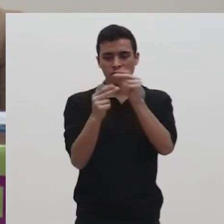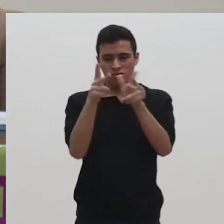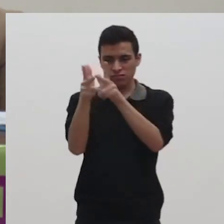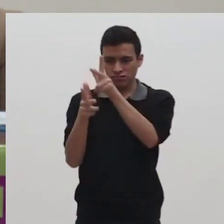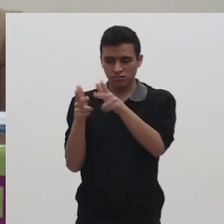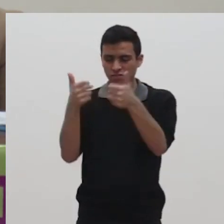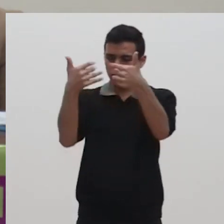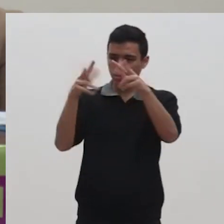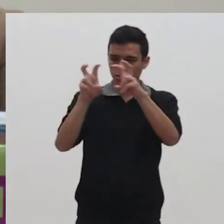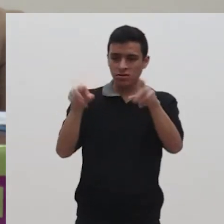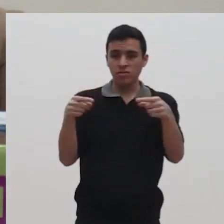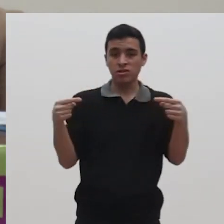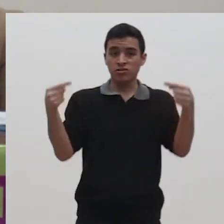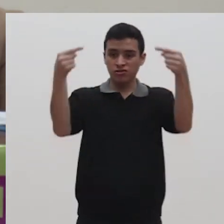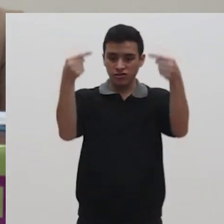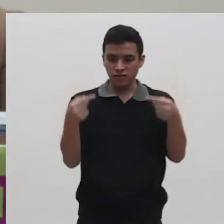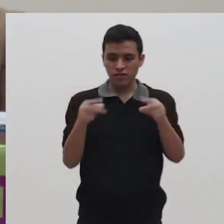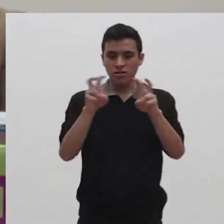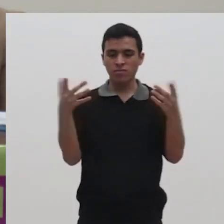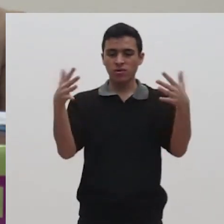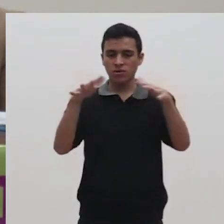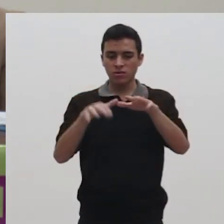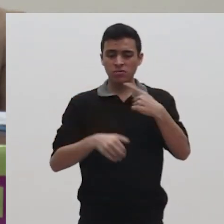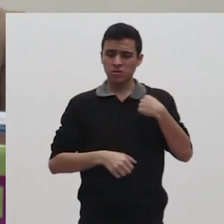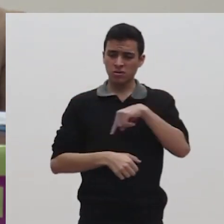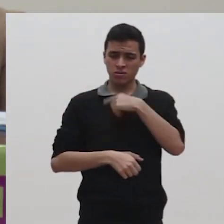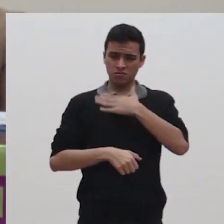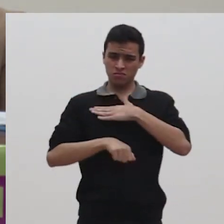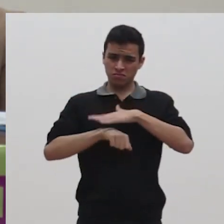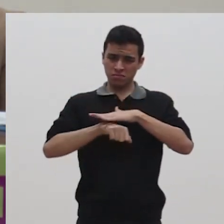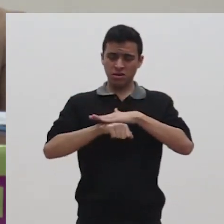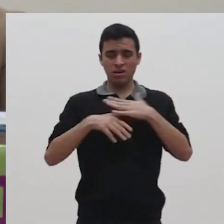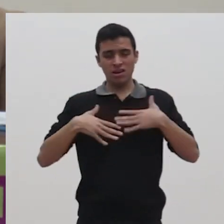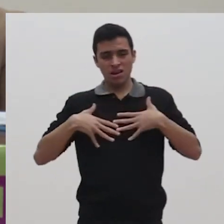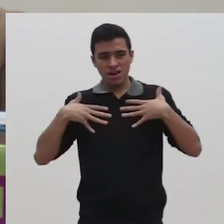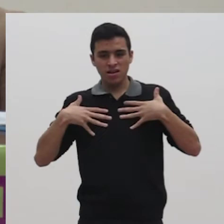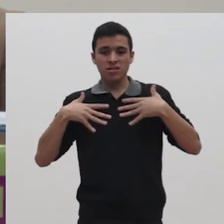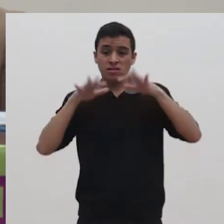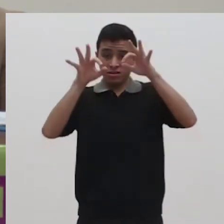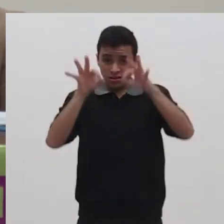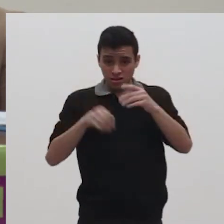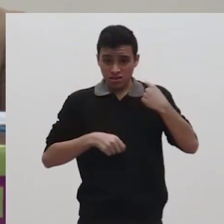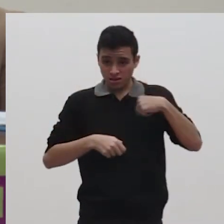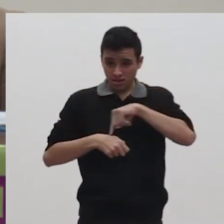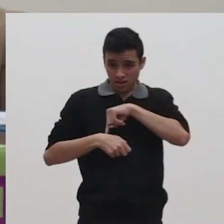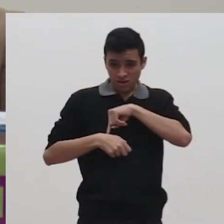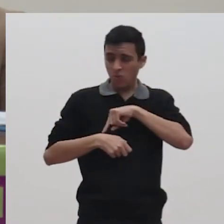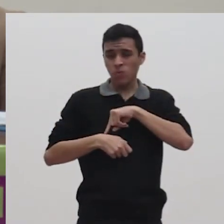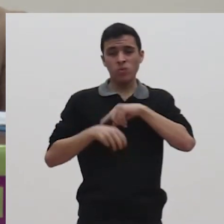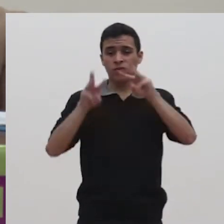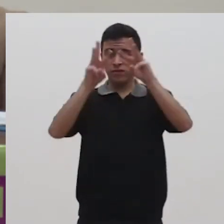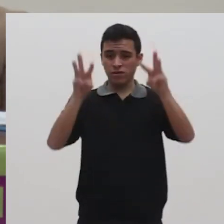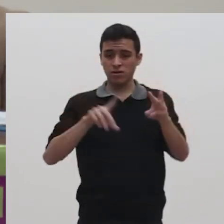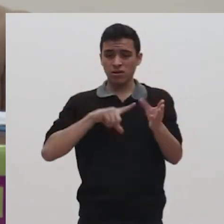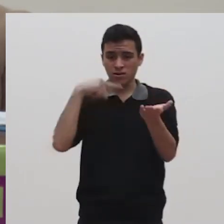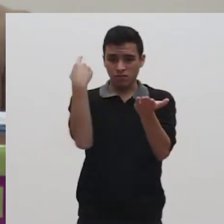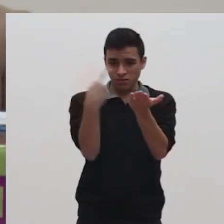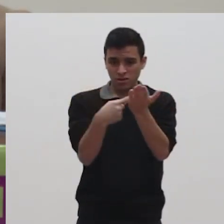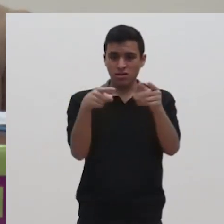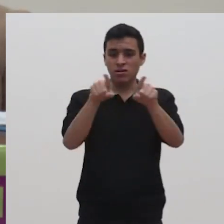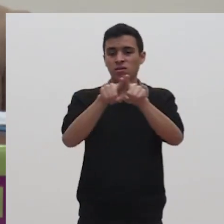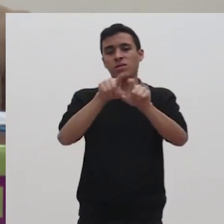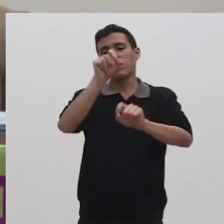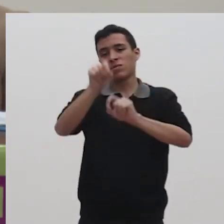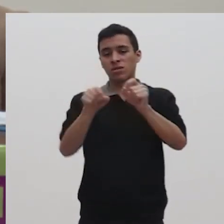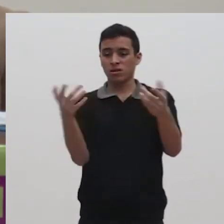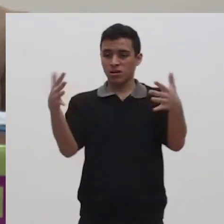falamos sobre os desafios dessa inclusão, e para nós é um motivo de alegria tremenda que a nossa universidade hoje esteja comprometida